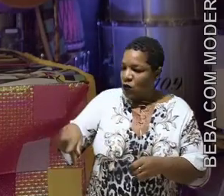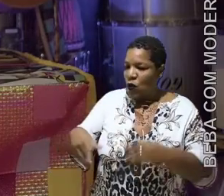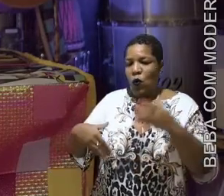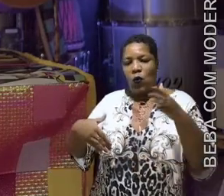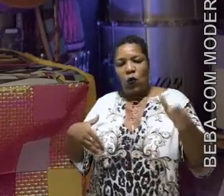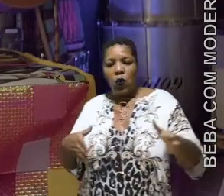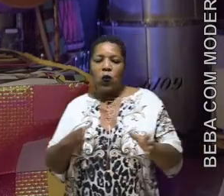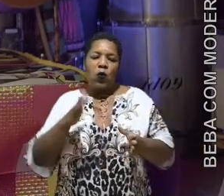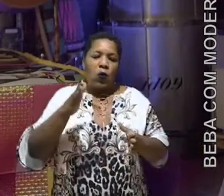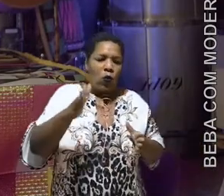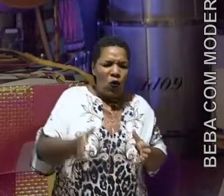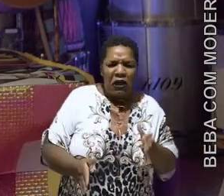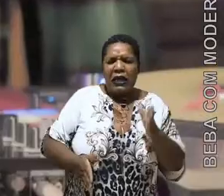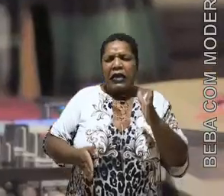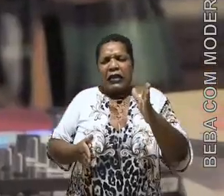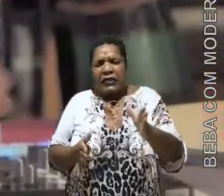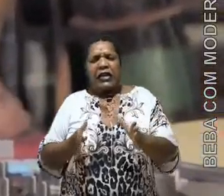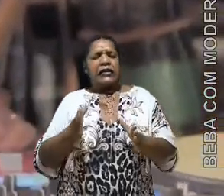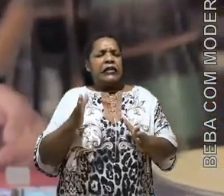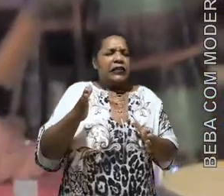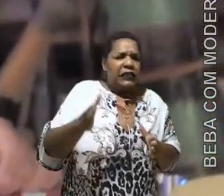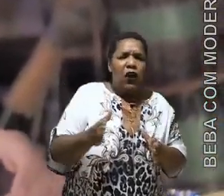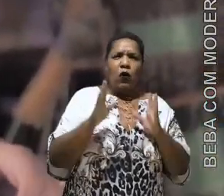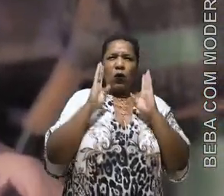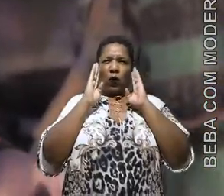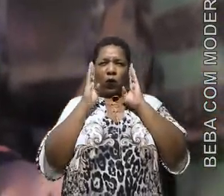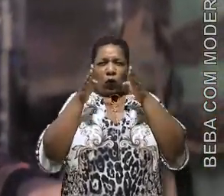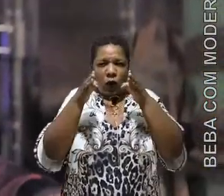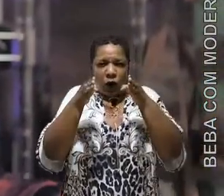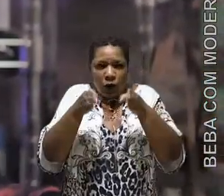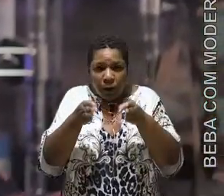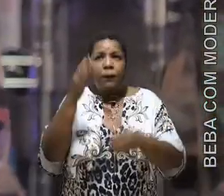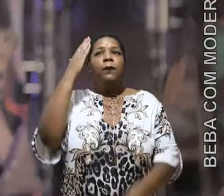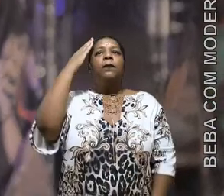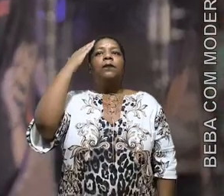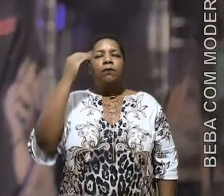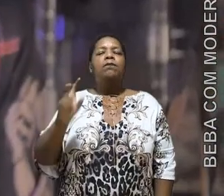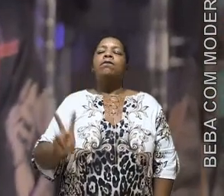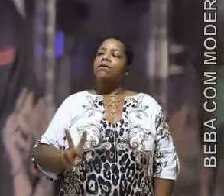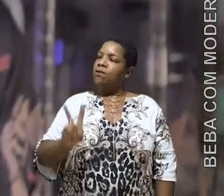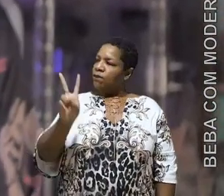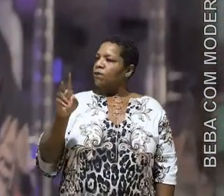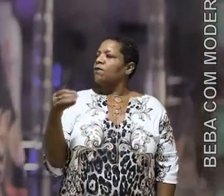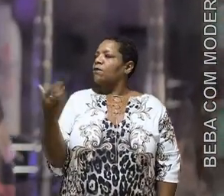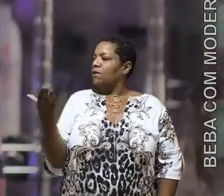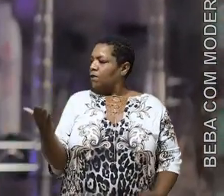um facão e aqueles cabelos vai encontrar concentração